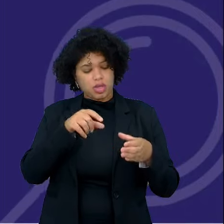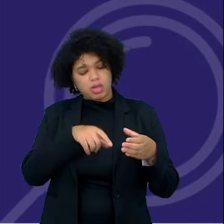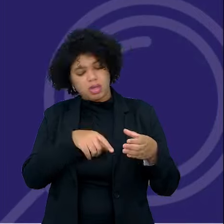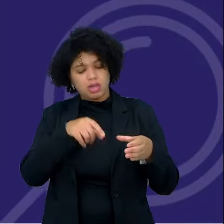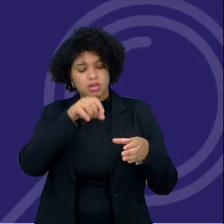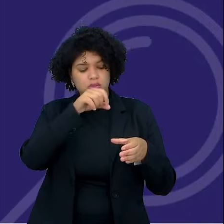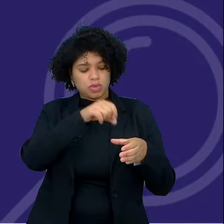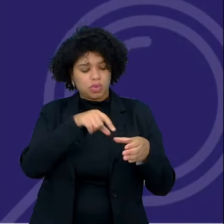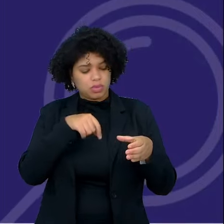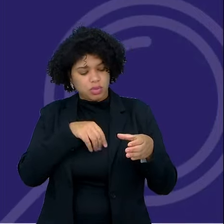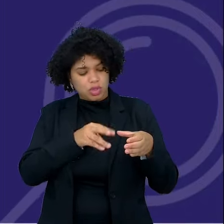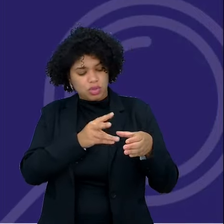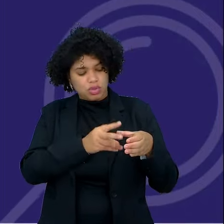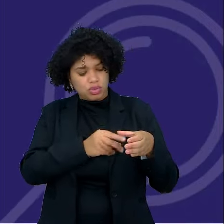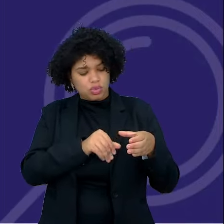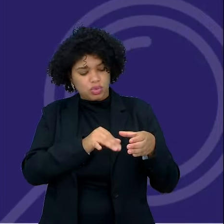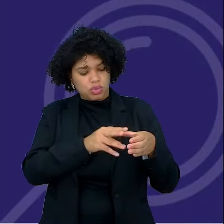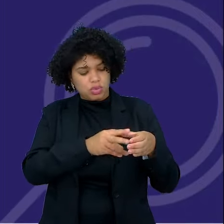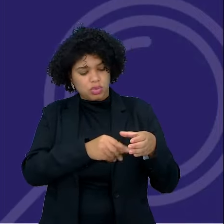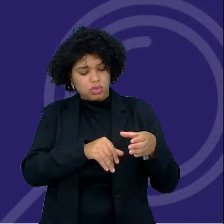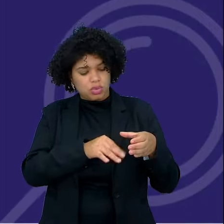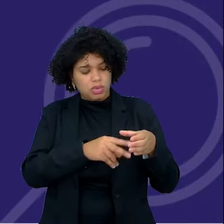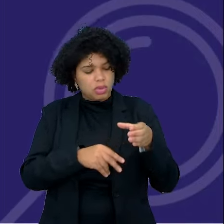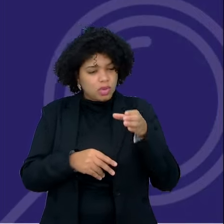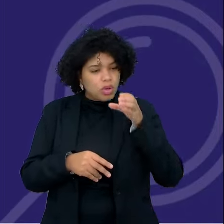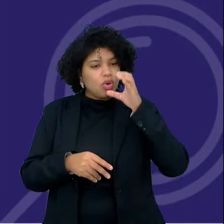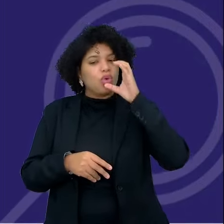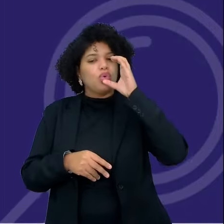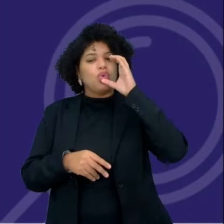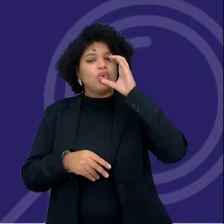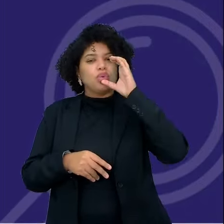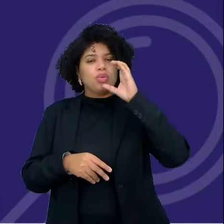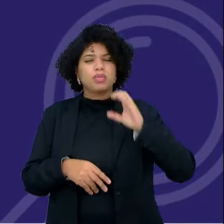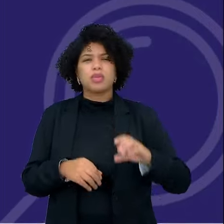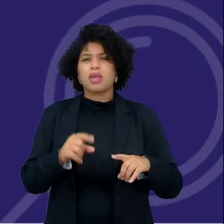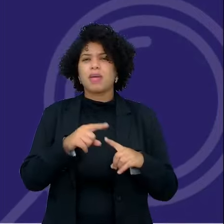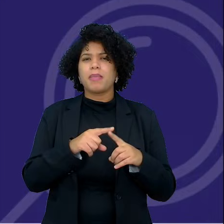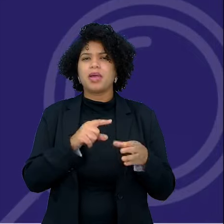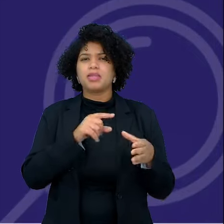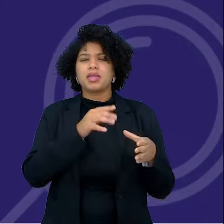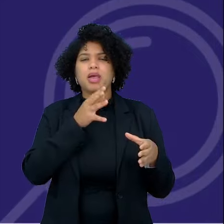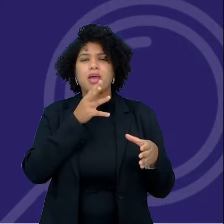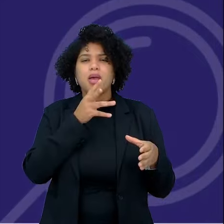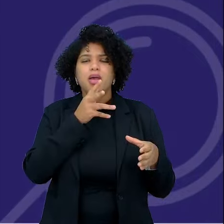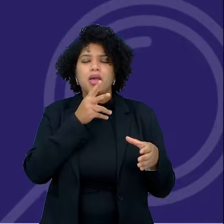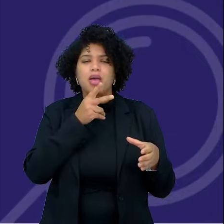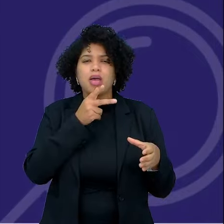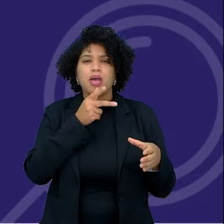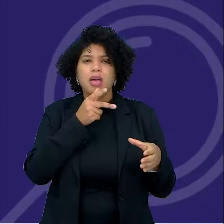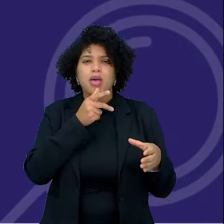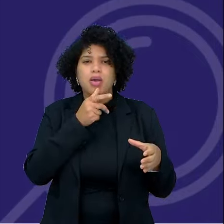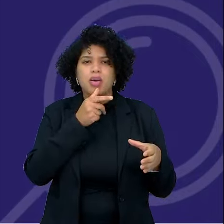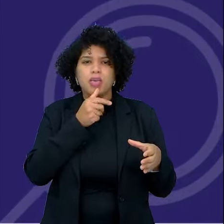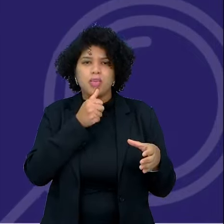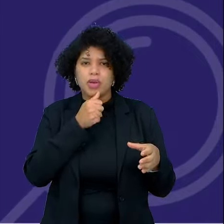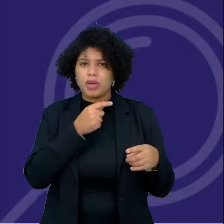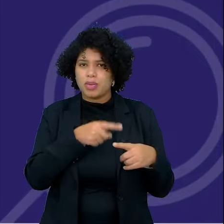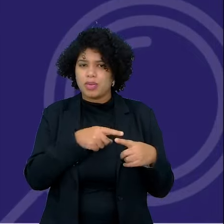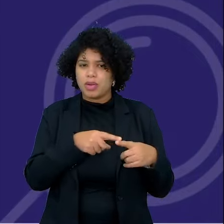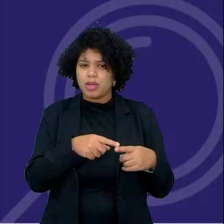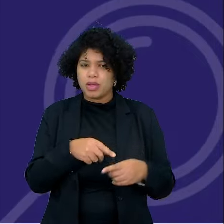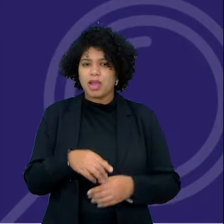tinha que tomar, tá? O que fez com que o comprimido dissolvesse mais lentamente? Porque ele vai falar que ele colocou em